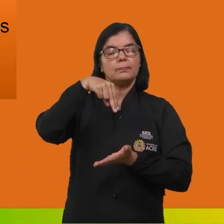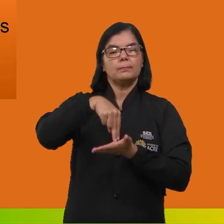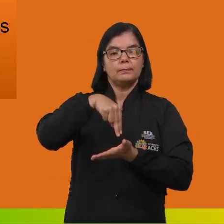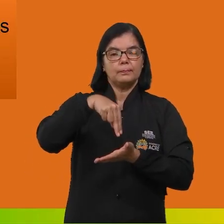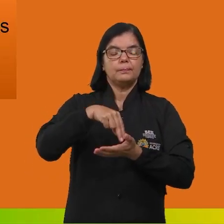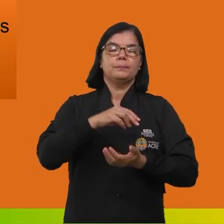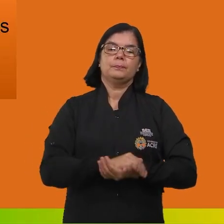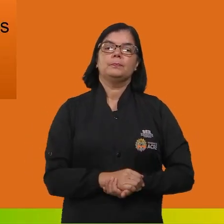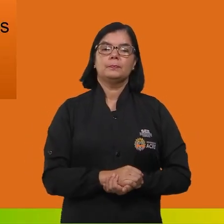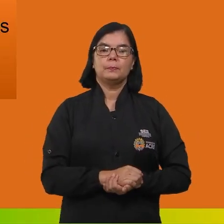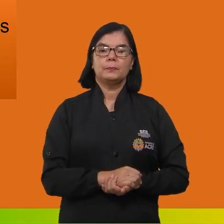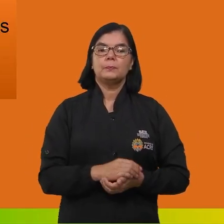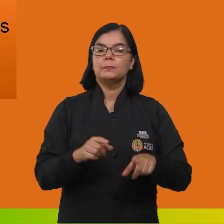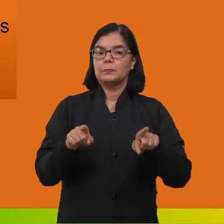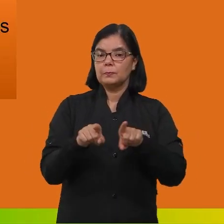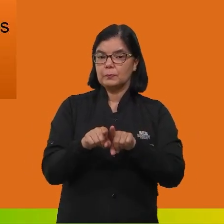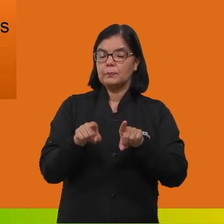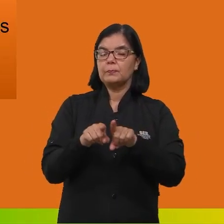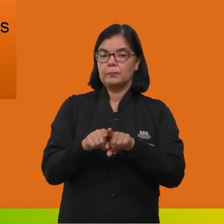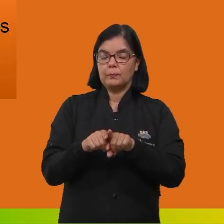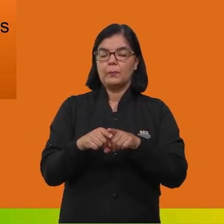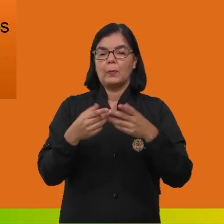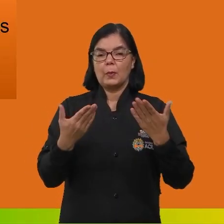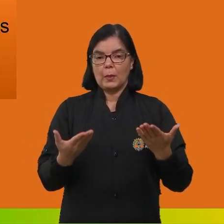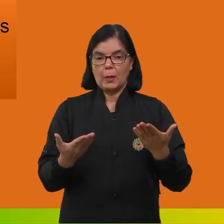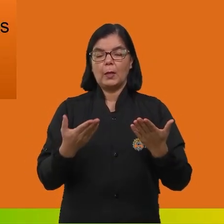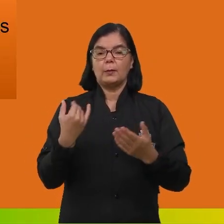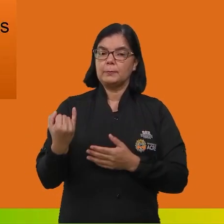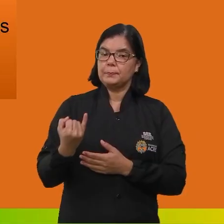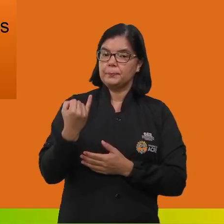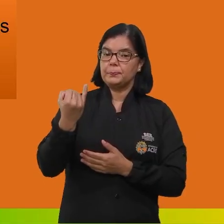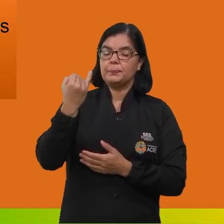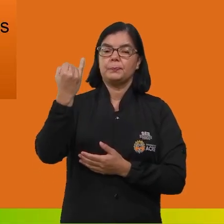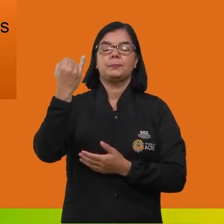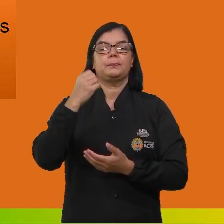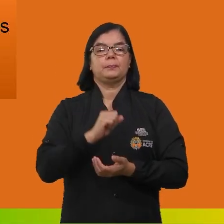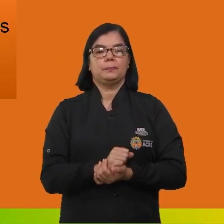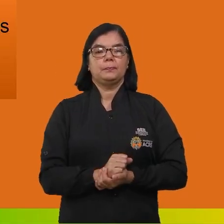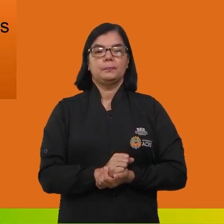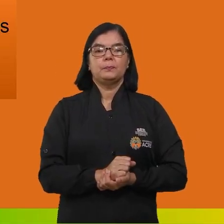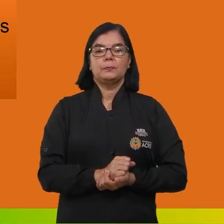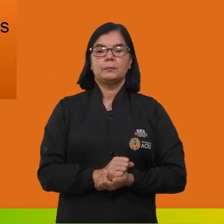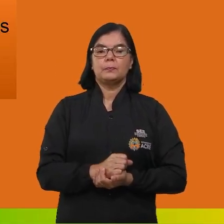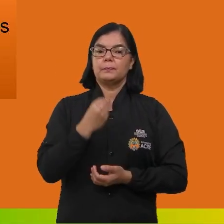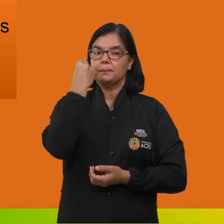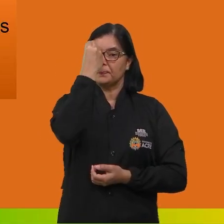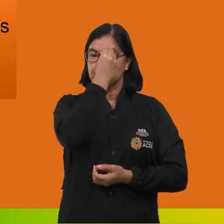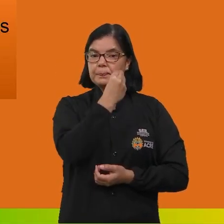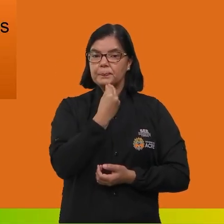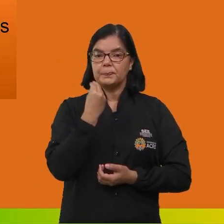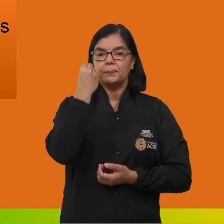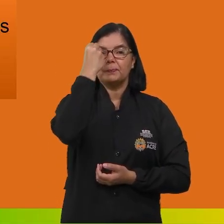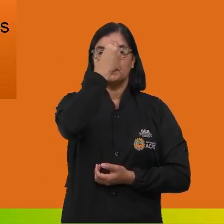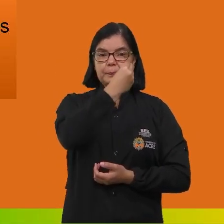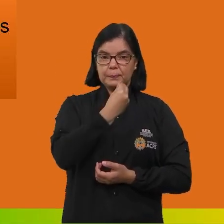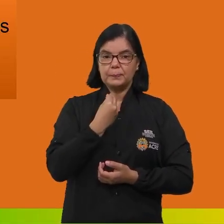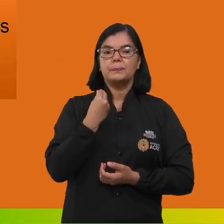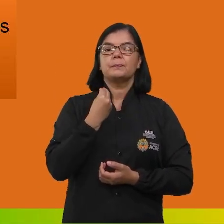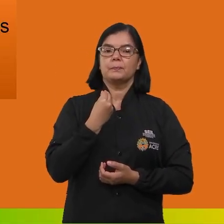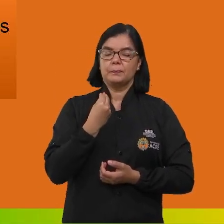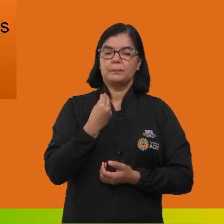personagem. No caso aqui, né, que é extremamente necessário essa expressão. A maquiagem já gera as